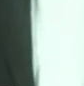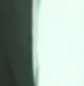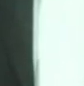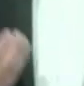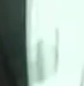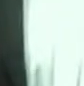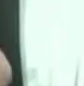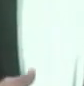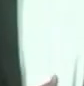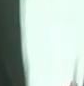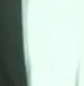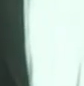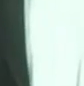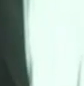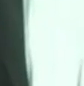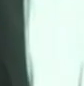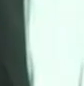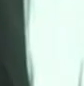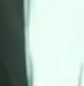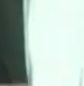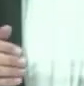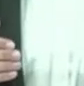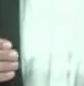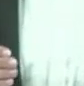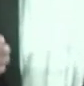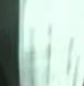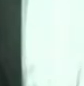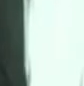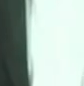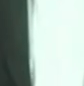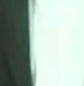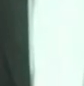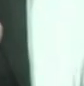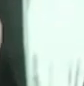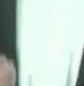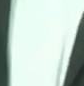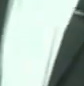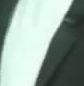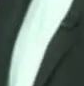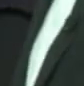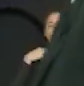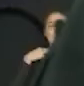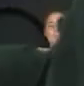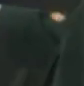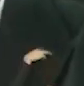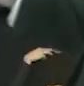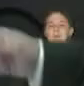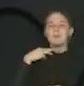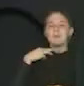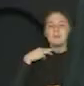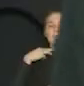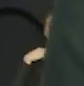acontecer? E já pensou se você receber aí um Pix errado? Qual é o passo que você tem que tomar? Então a gente explica tudo agora